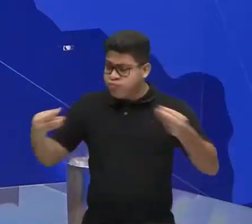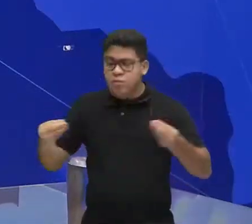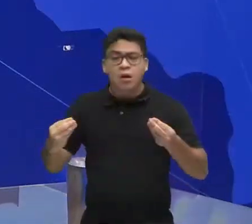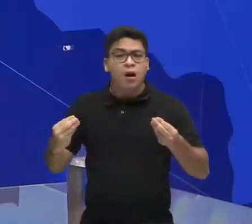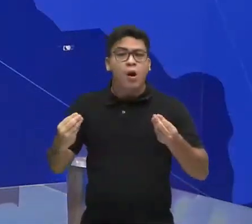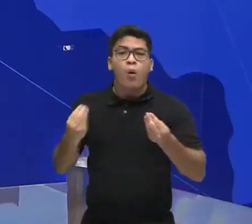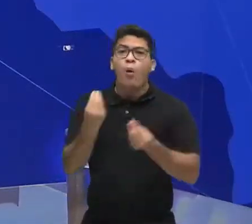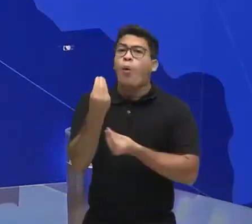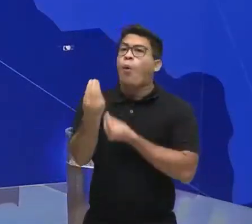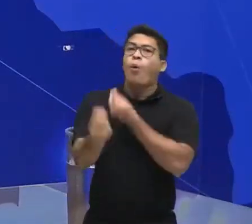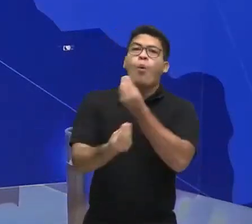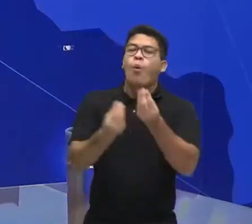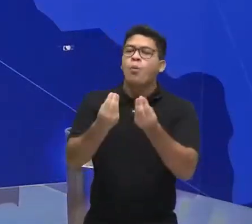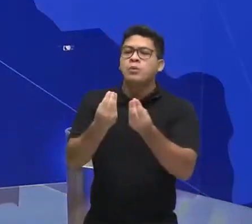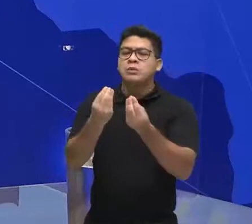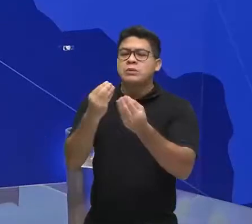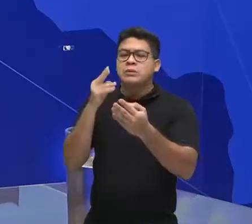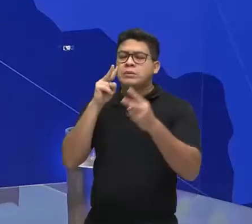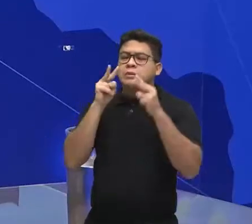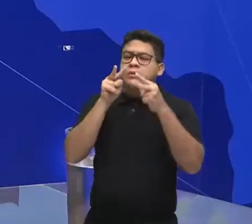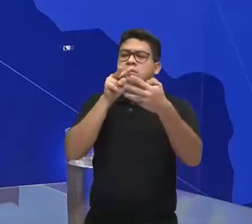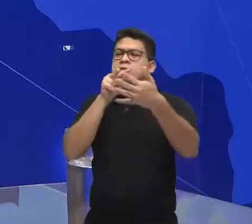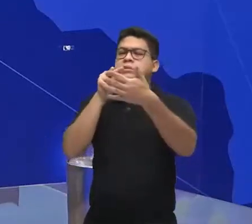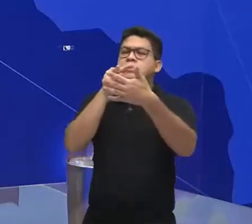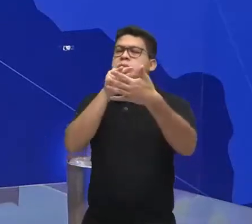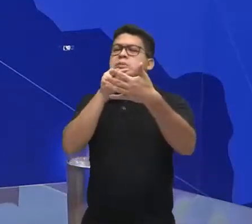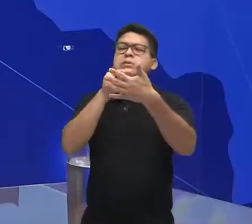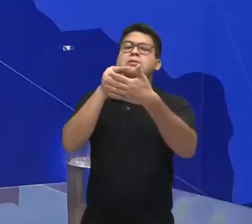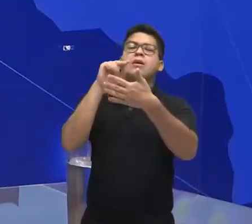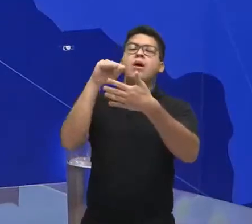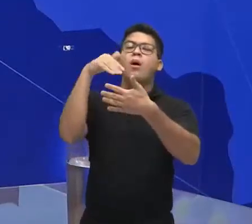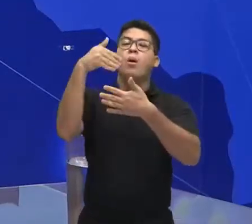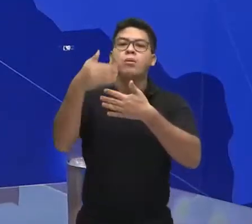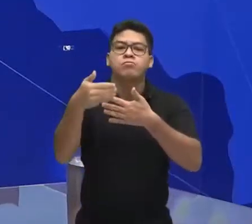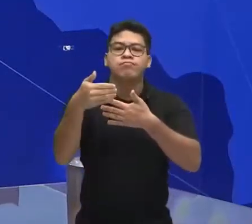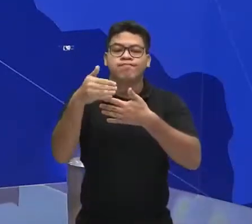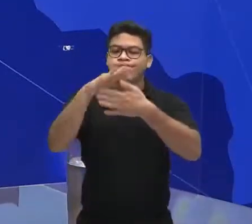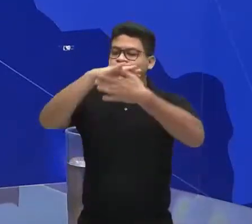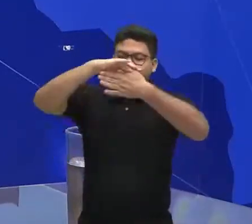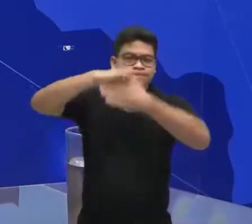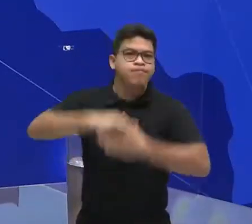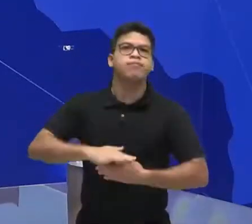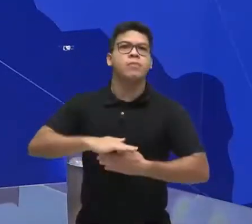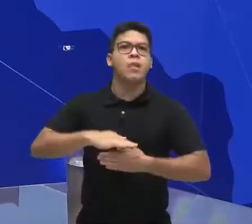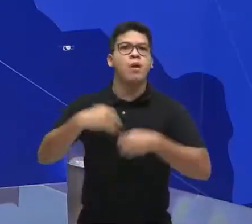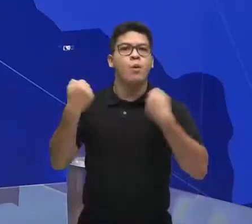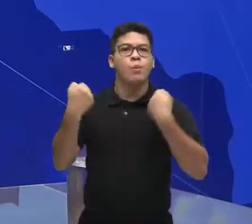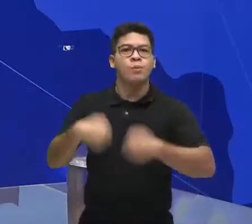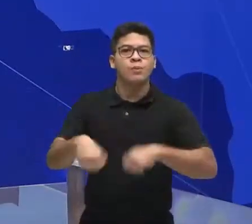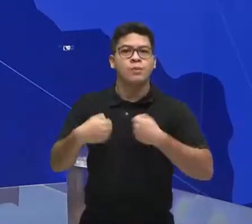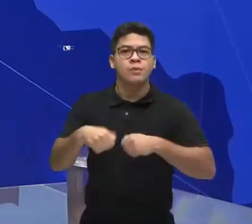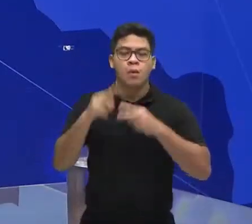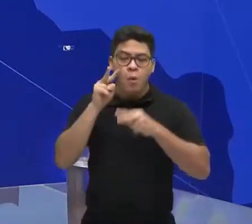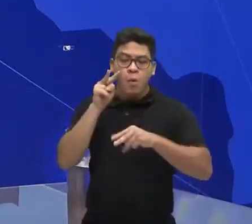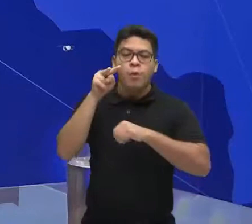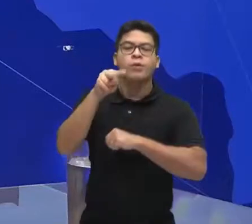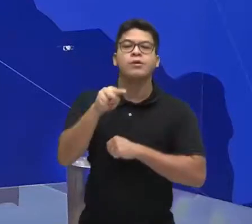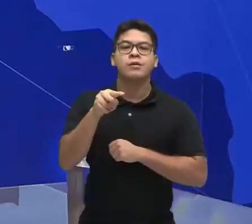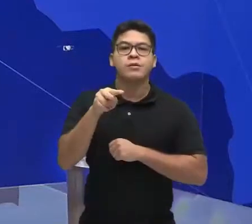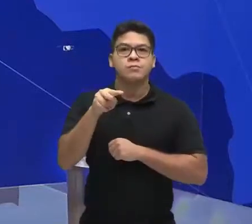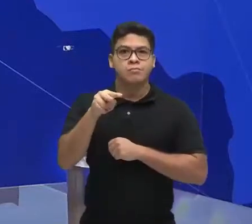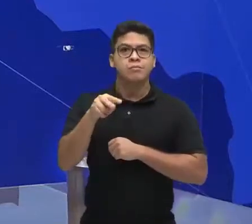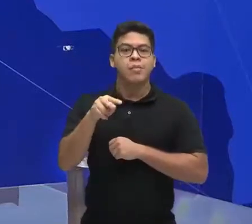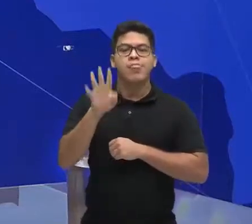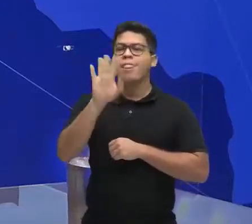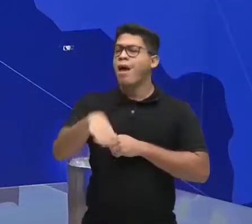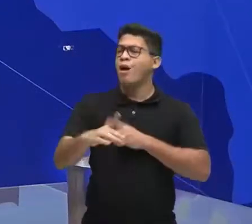enxergar nada além dele, então eu estou passando 6 meses de sofrimento e não um dia de sofrimento. Lembra que eu estou falando da dinâmica